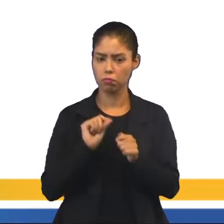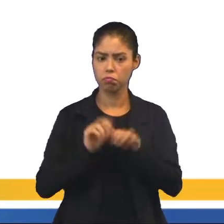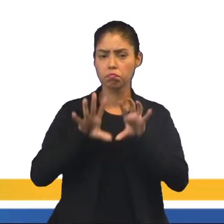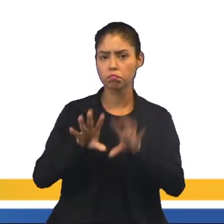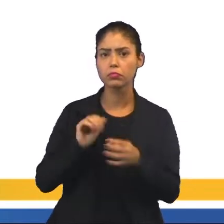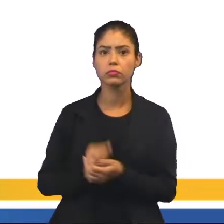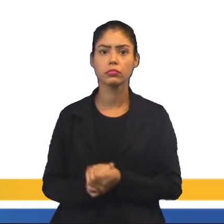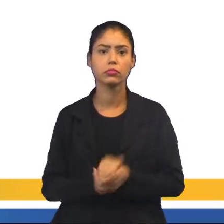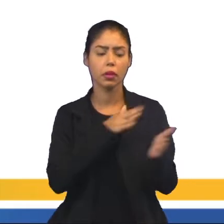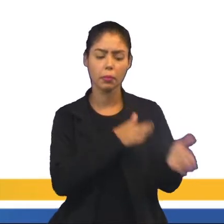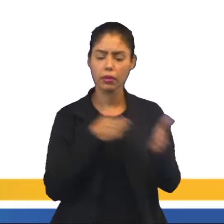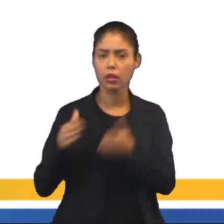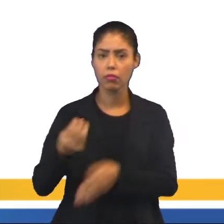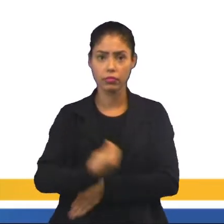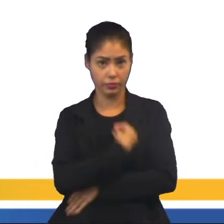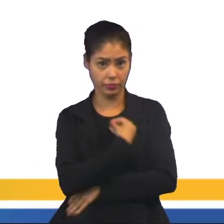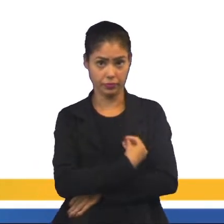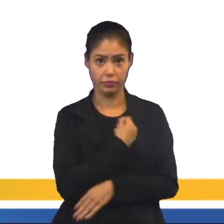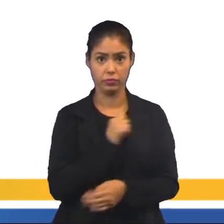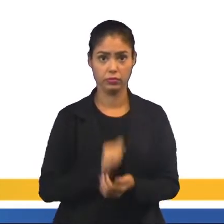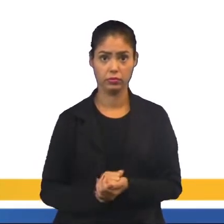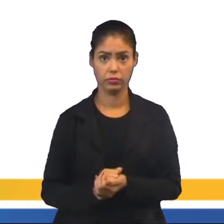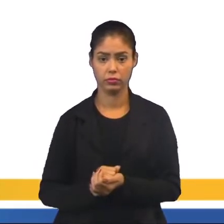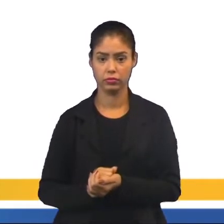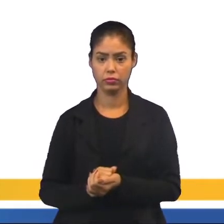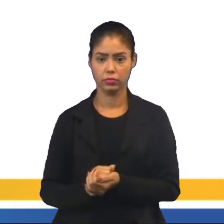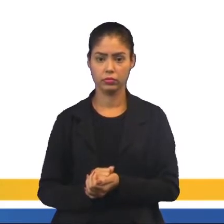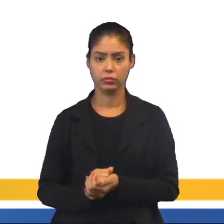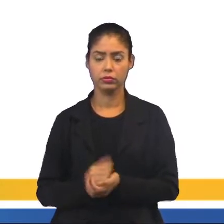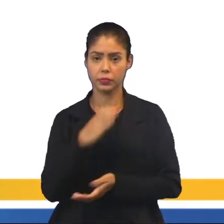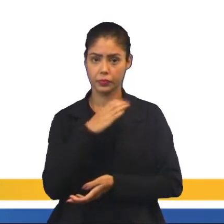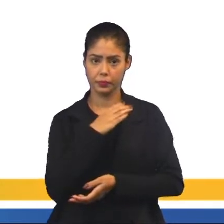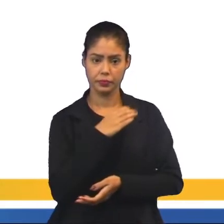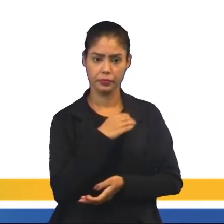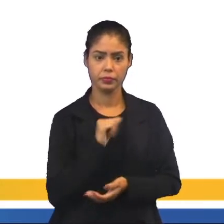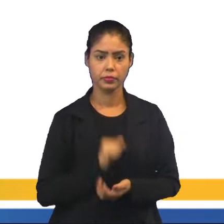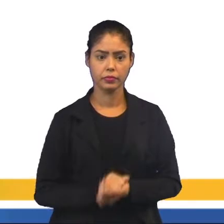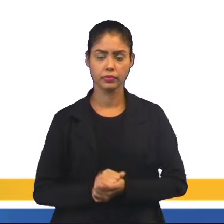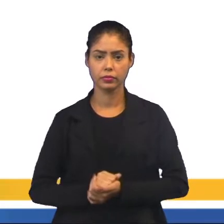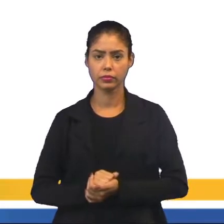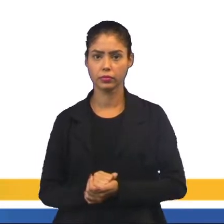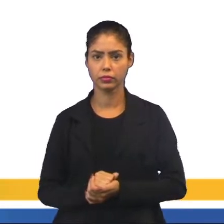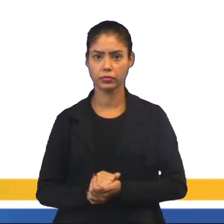faziam, e elas passam a viver nos burgos, nas cidades